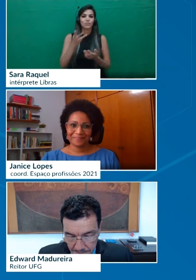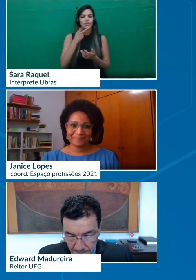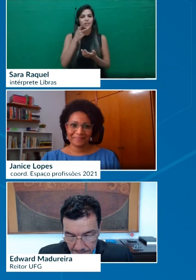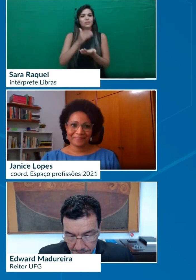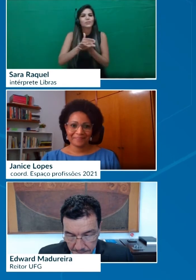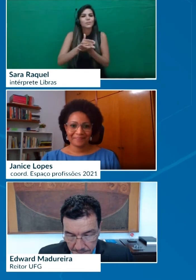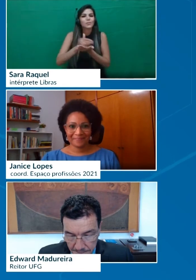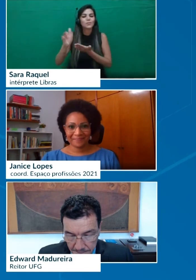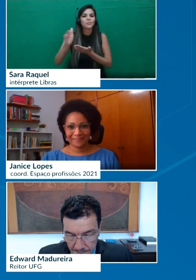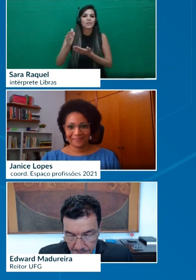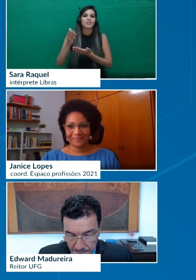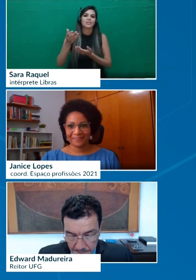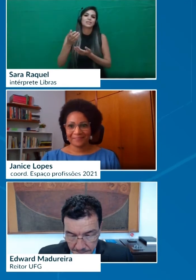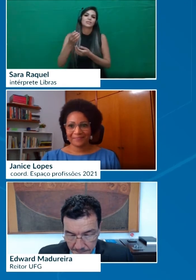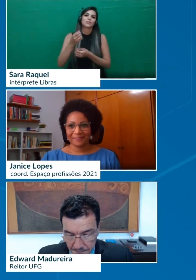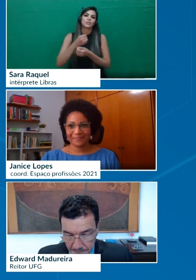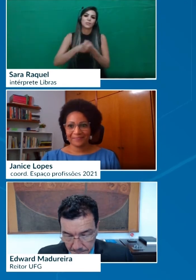Profissões